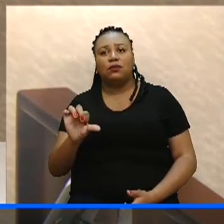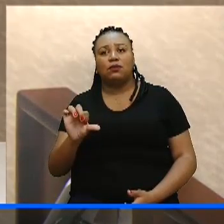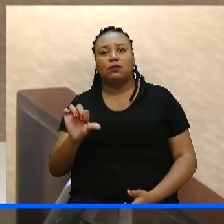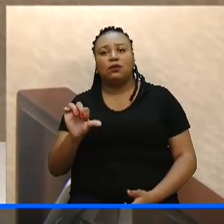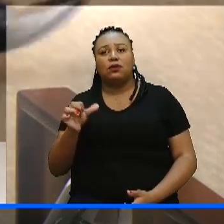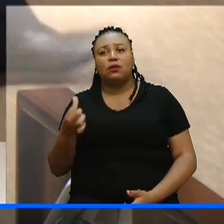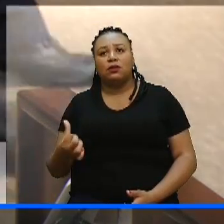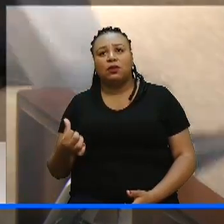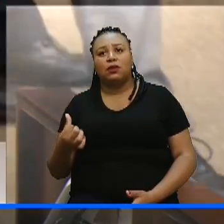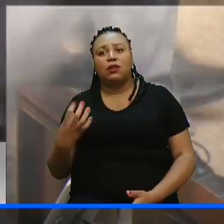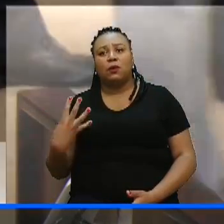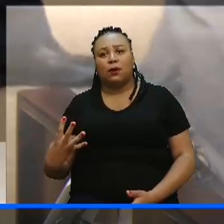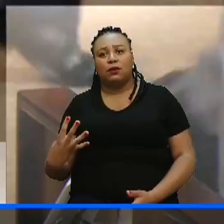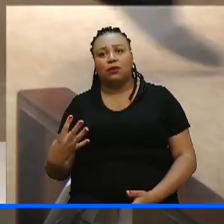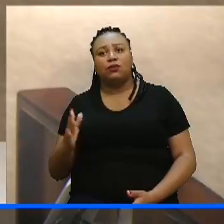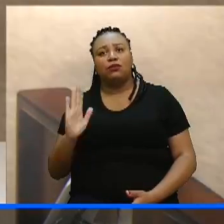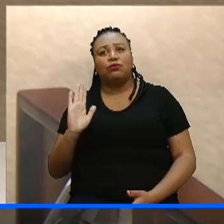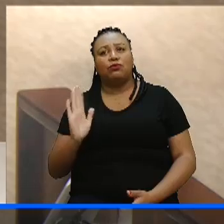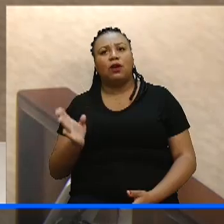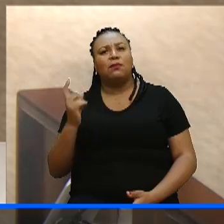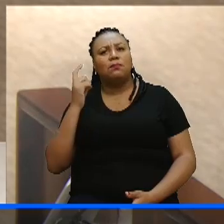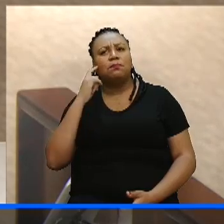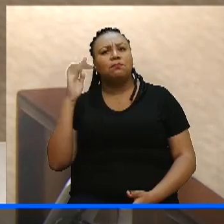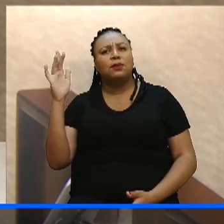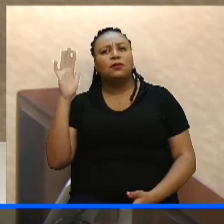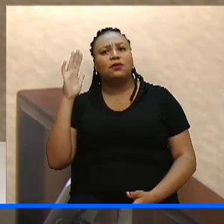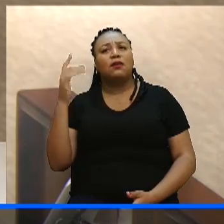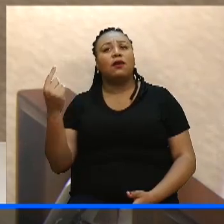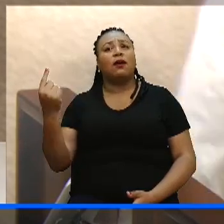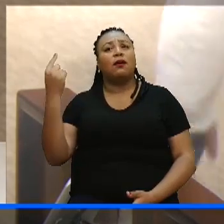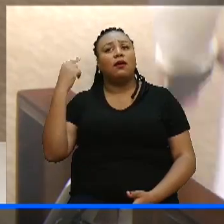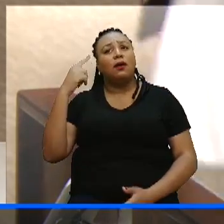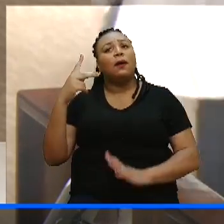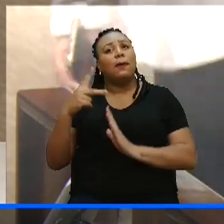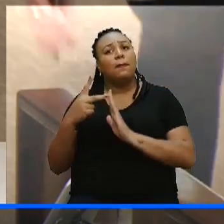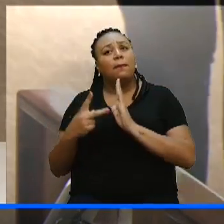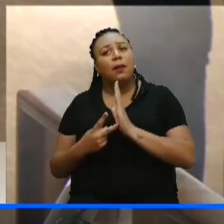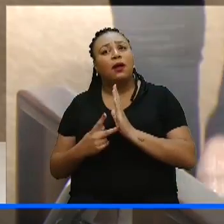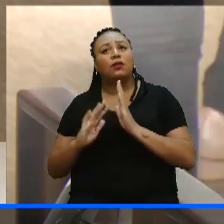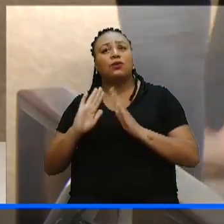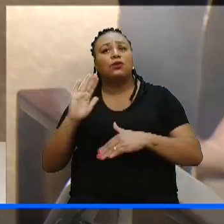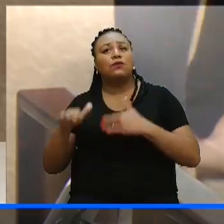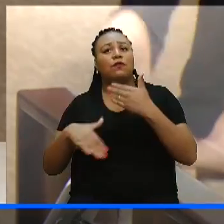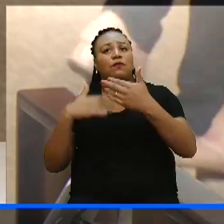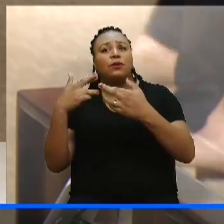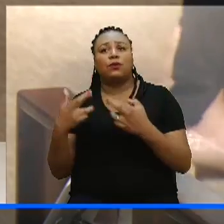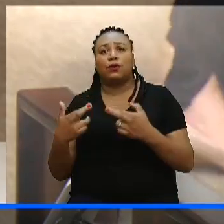1964 e já se pensava lá no plano de desenvolvimento regional